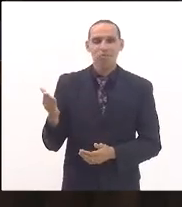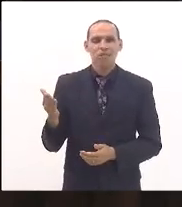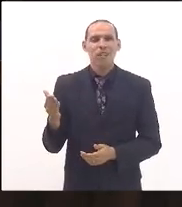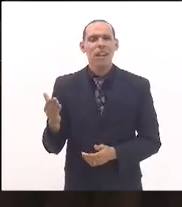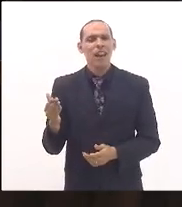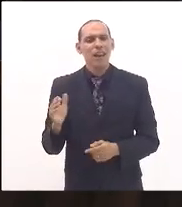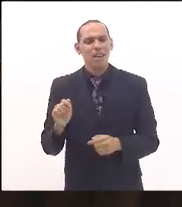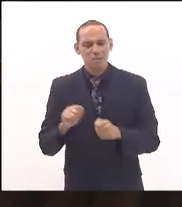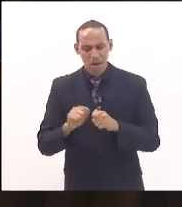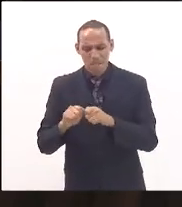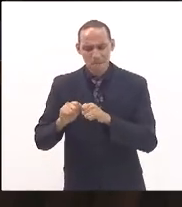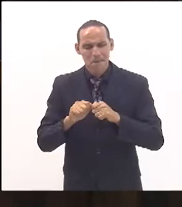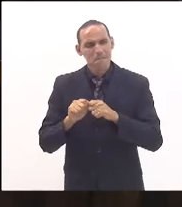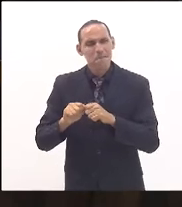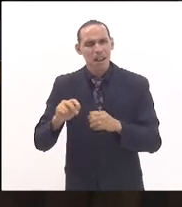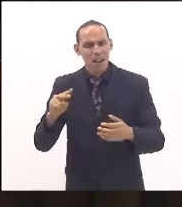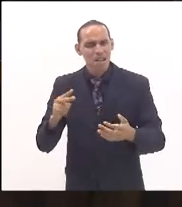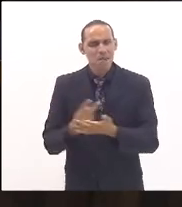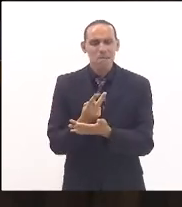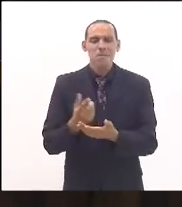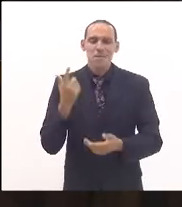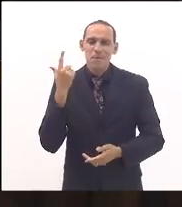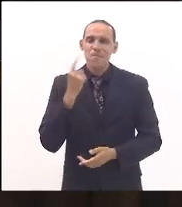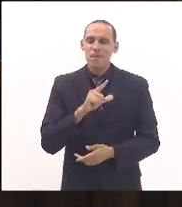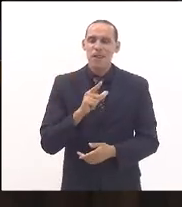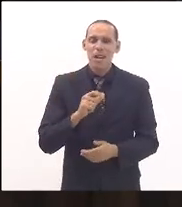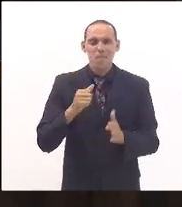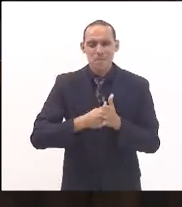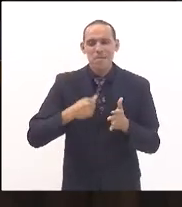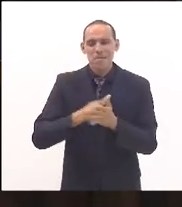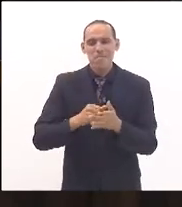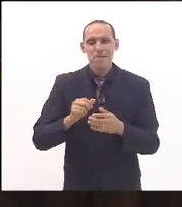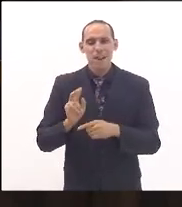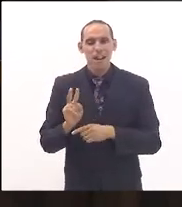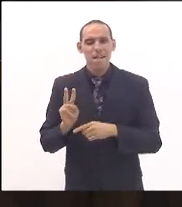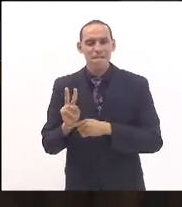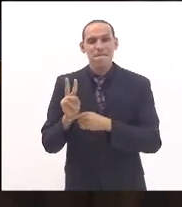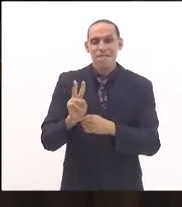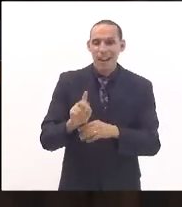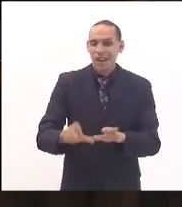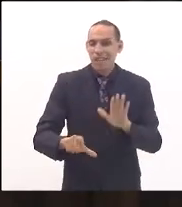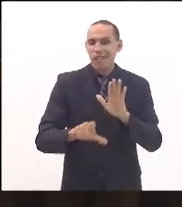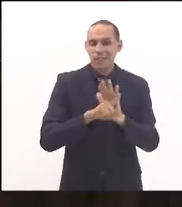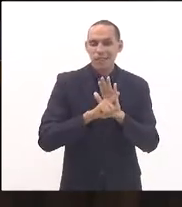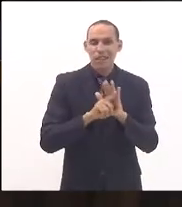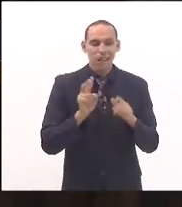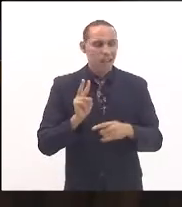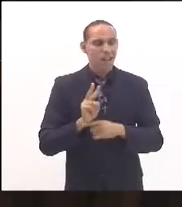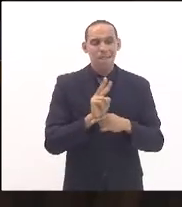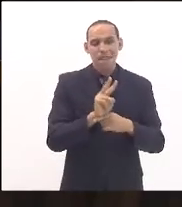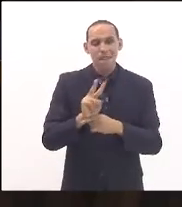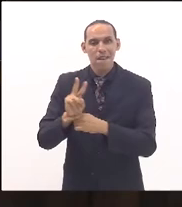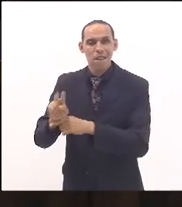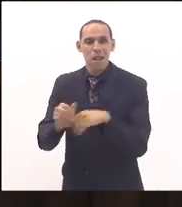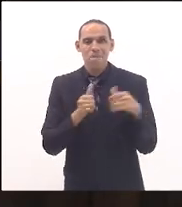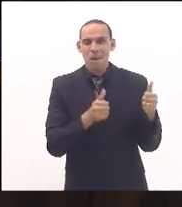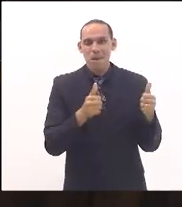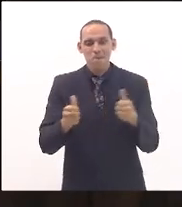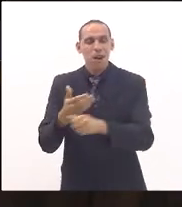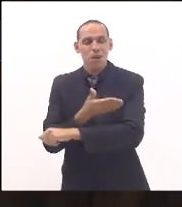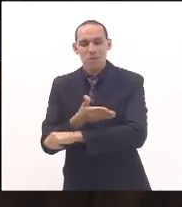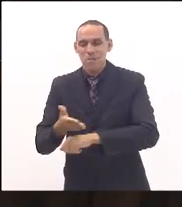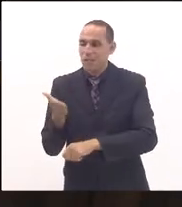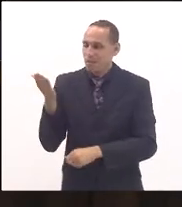acontecer e briga sempre pela legislação em defesa do Tom andamento e do pão de